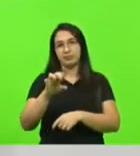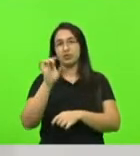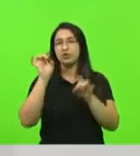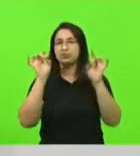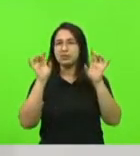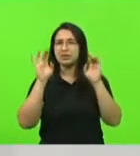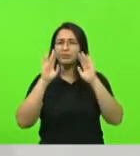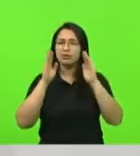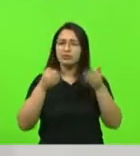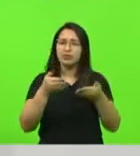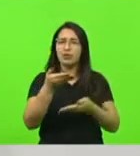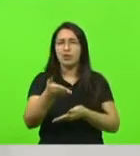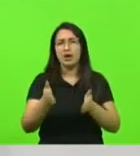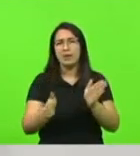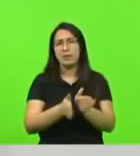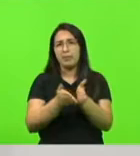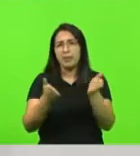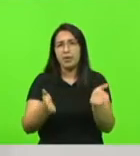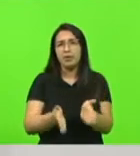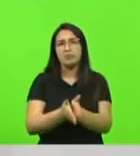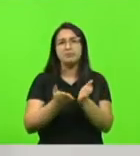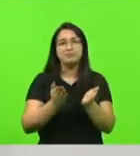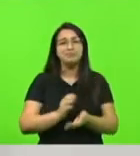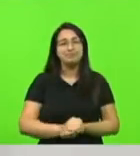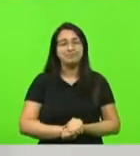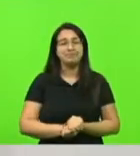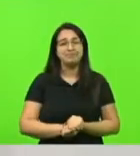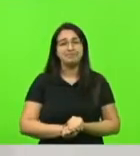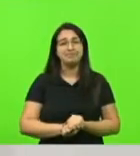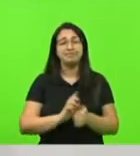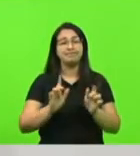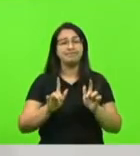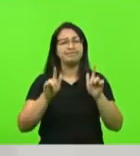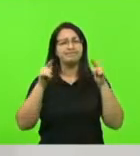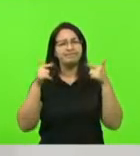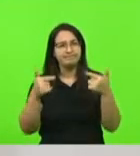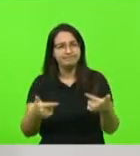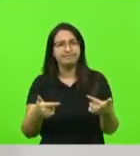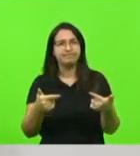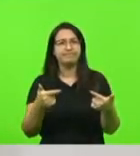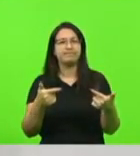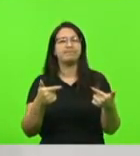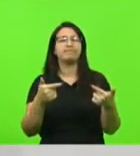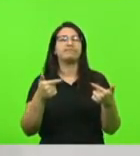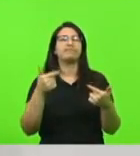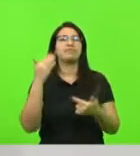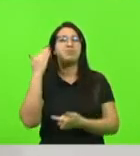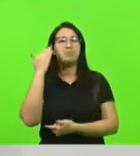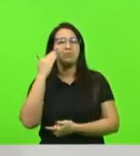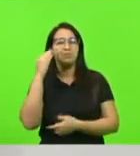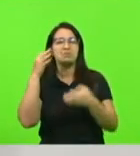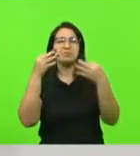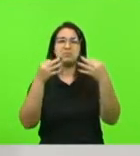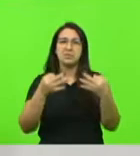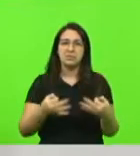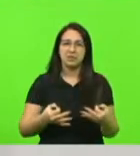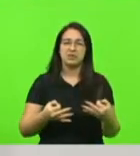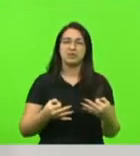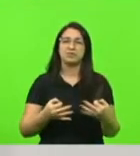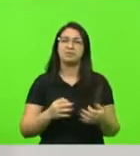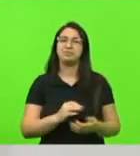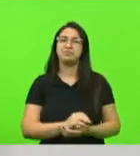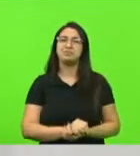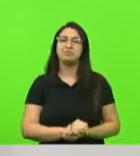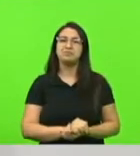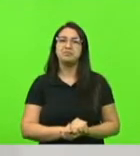e necessitados, agindo com coerência à missão pelo povo a nós confiada. Diante de tudo